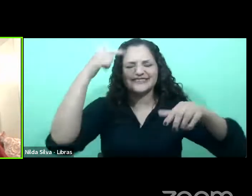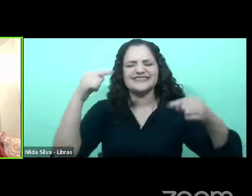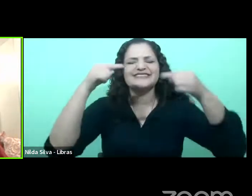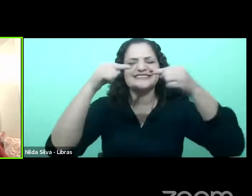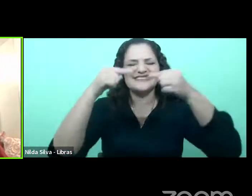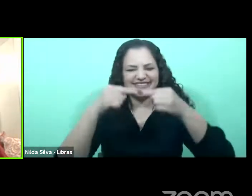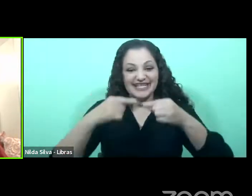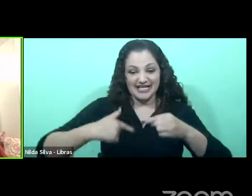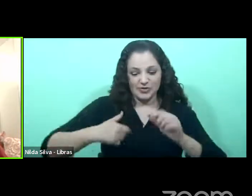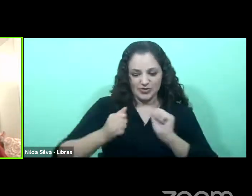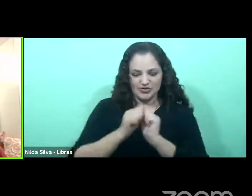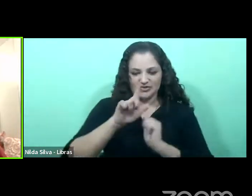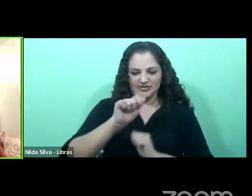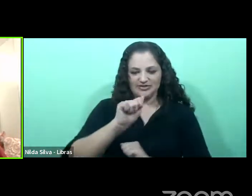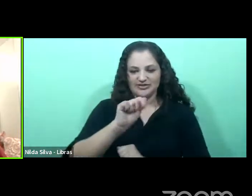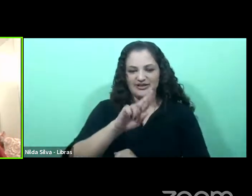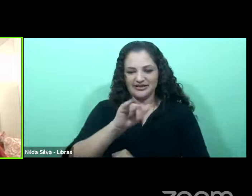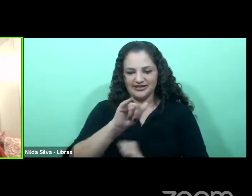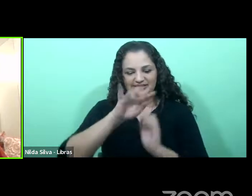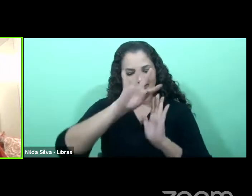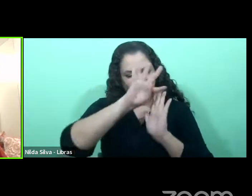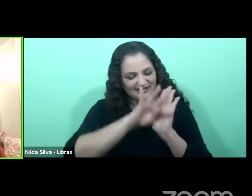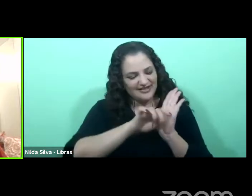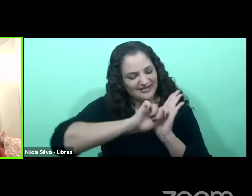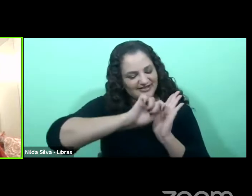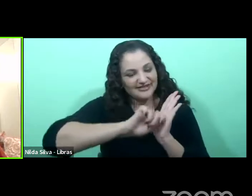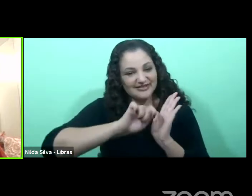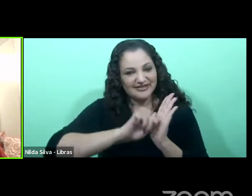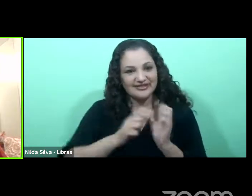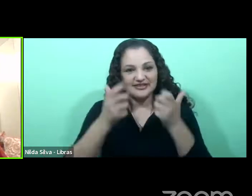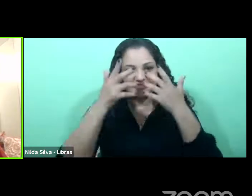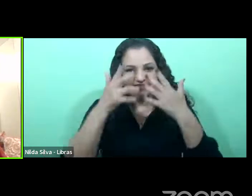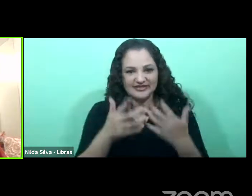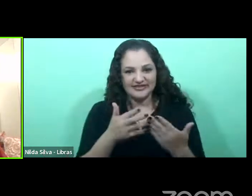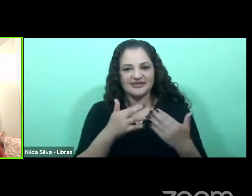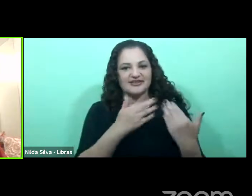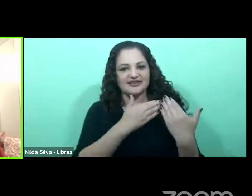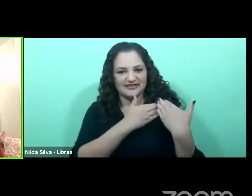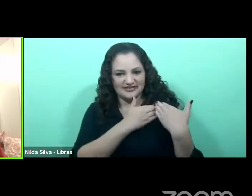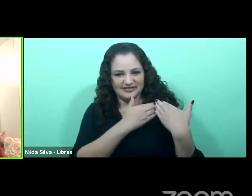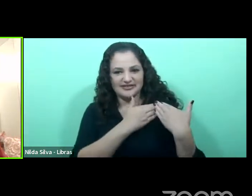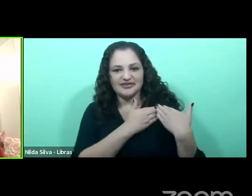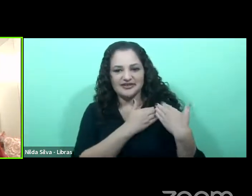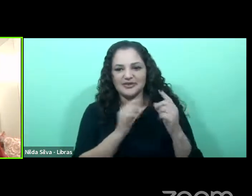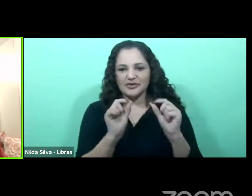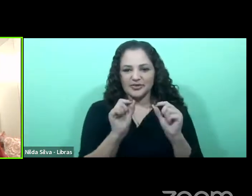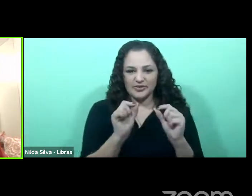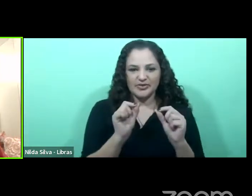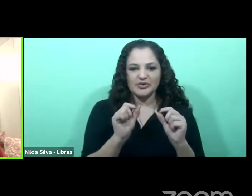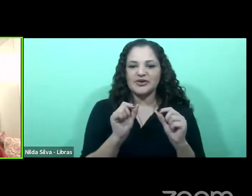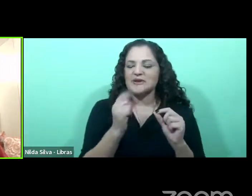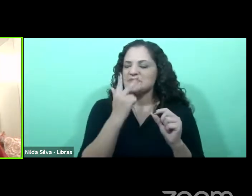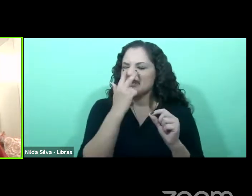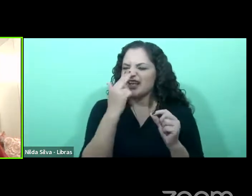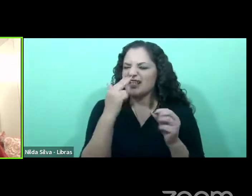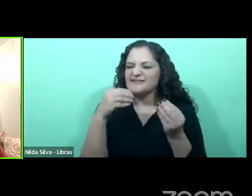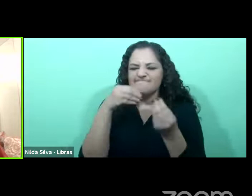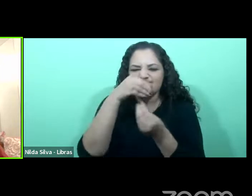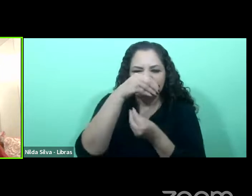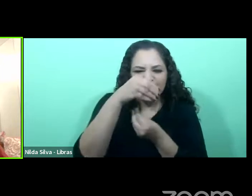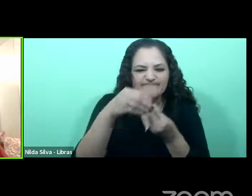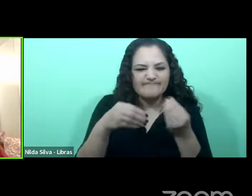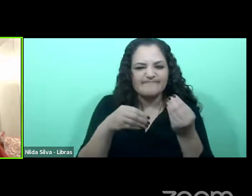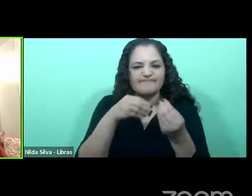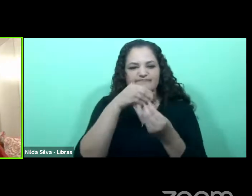um texto, né, que fala da responsabilidade intergeracional, que é amarrar esse fio inteiro, sabe?